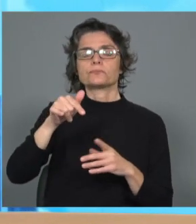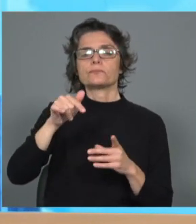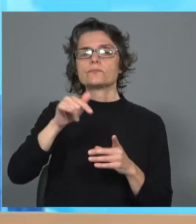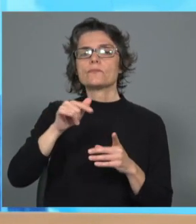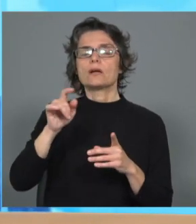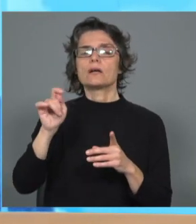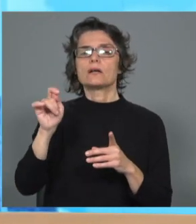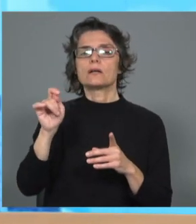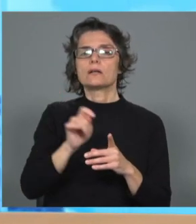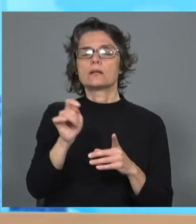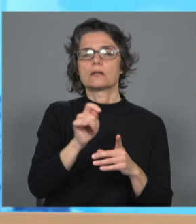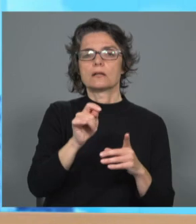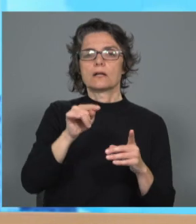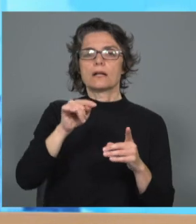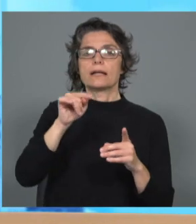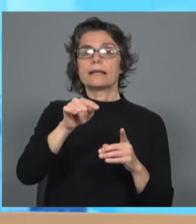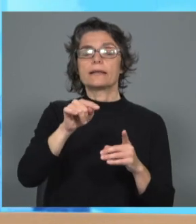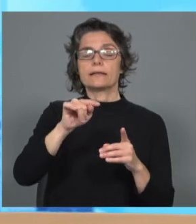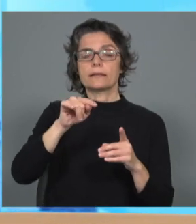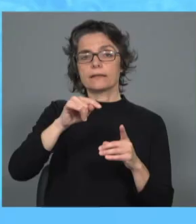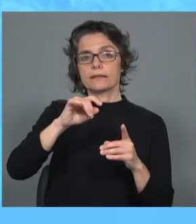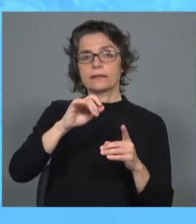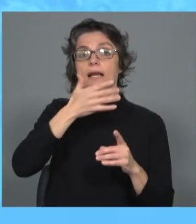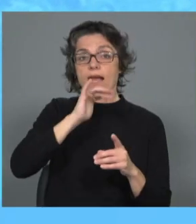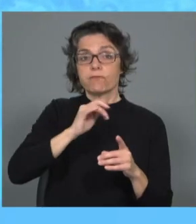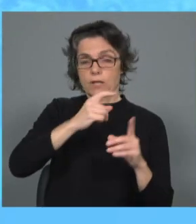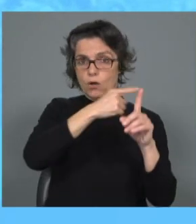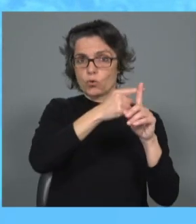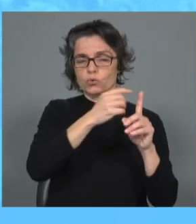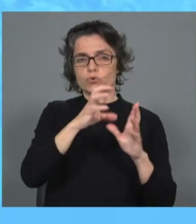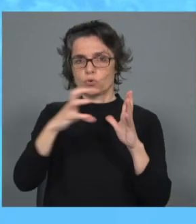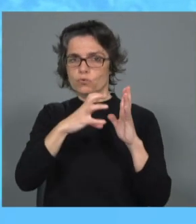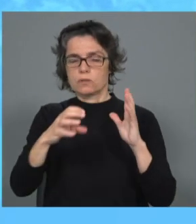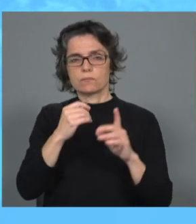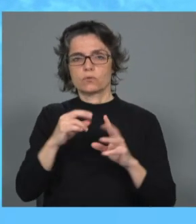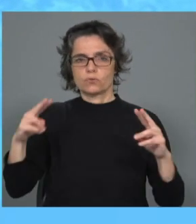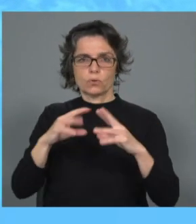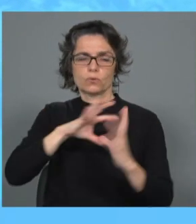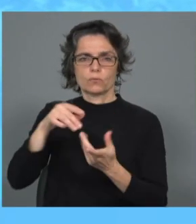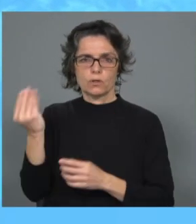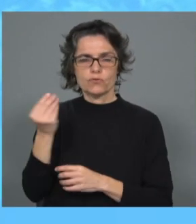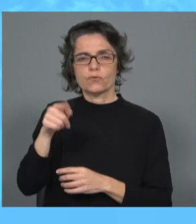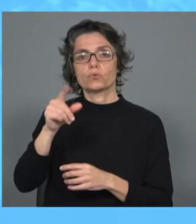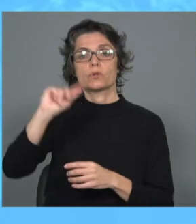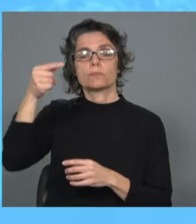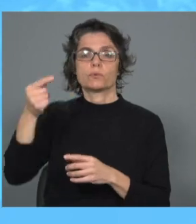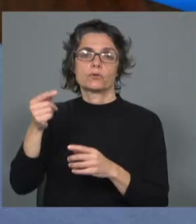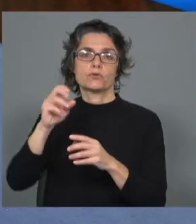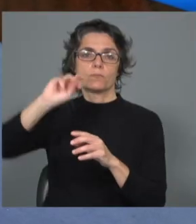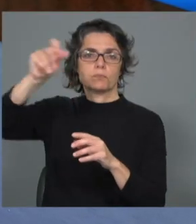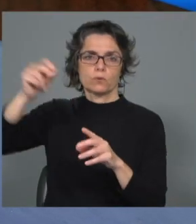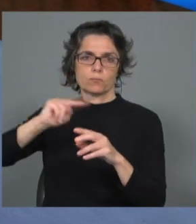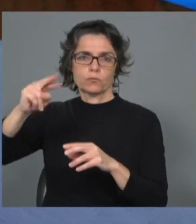transitaram para Porto Alegre e Castelo Branco. E esse é o percurso que está a acontecer pelas dioceses todas de Portugal. E claro que são símbolos que convocam para um